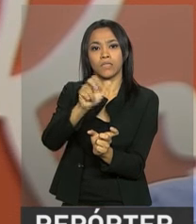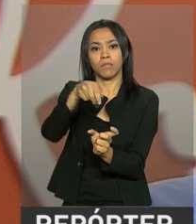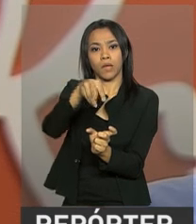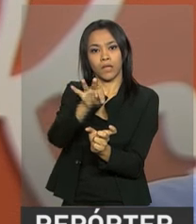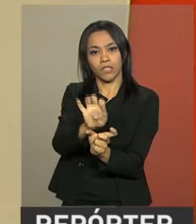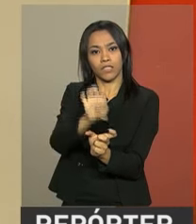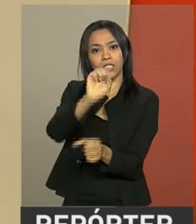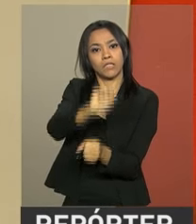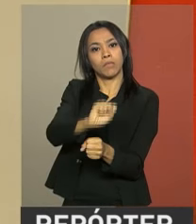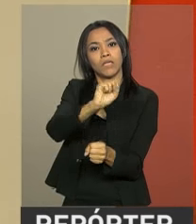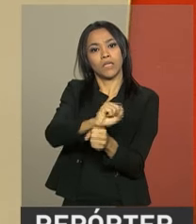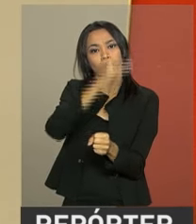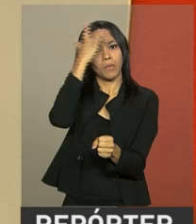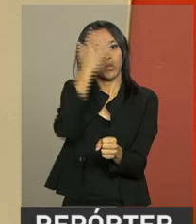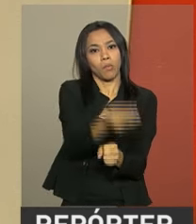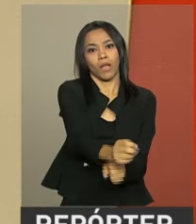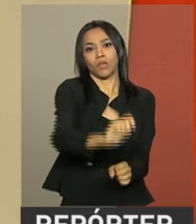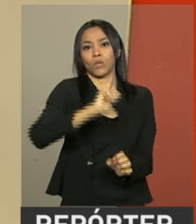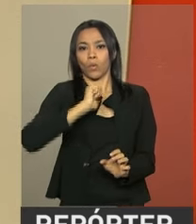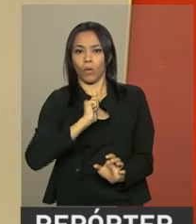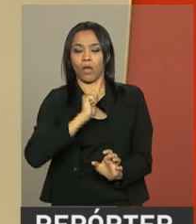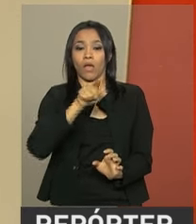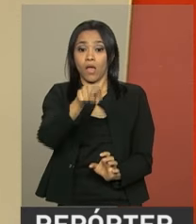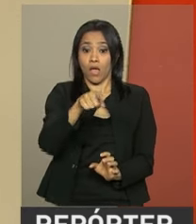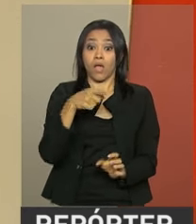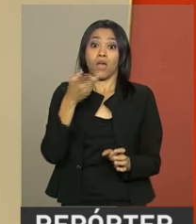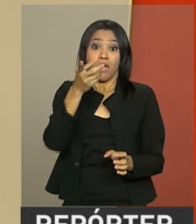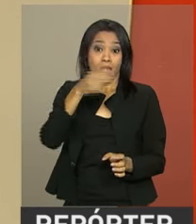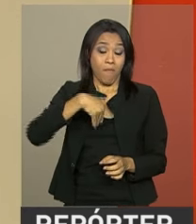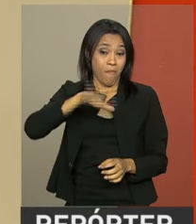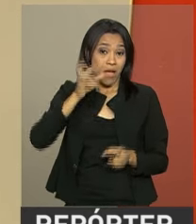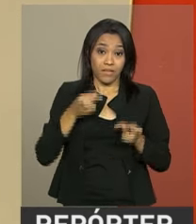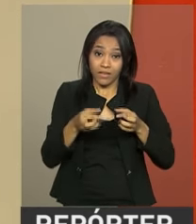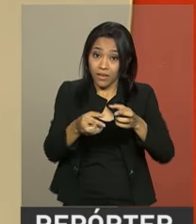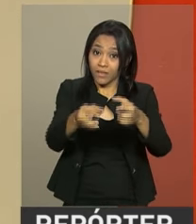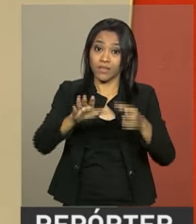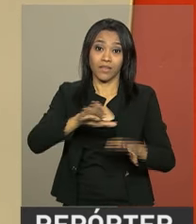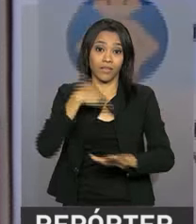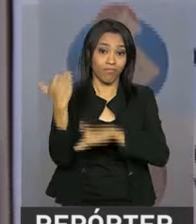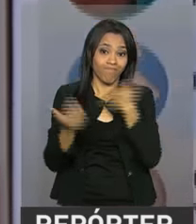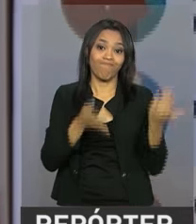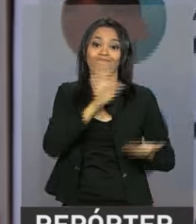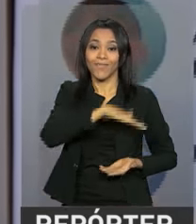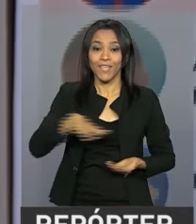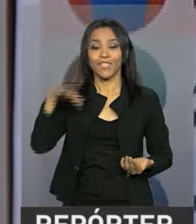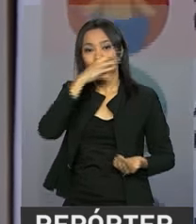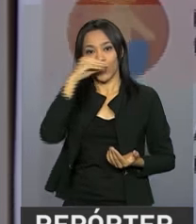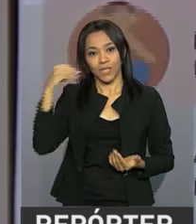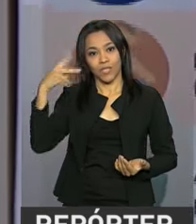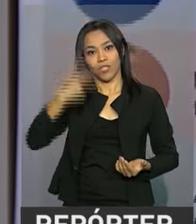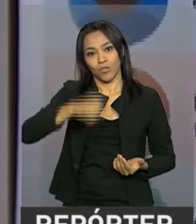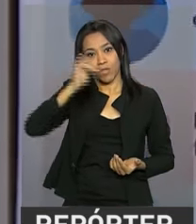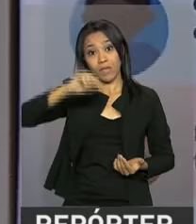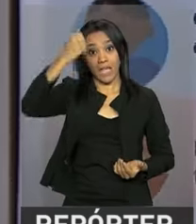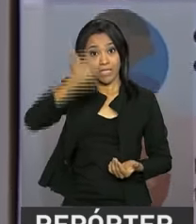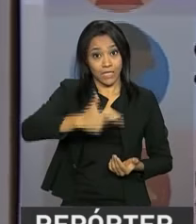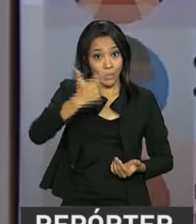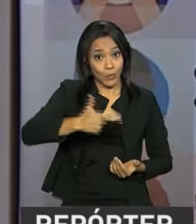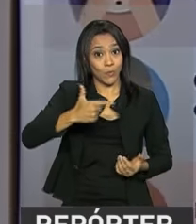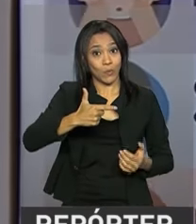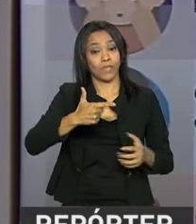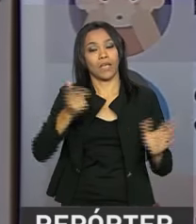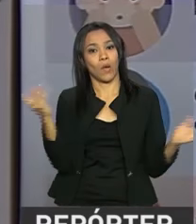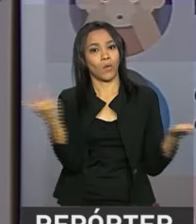esperando chamar mesmo. O câncer é a doença que mais mata crianças e adolescentes no Brasil e a segunda causa de óbito nesse